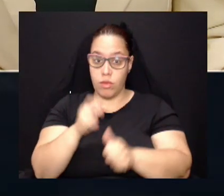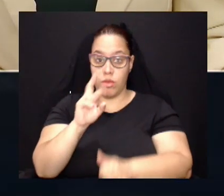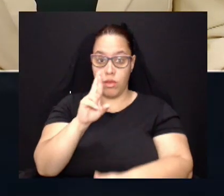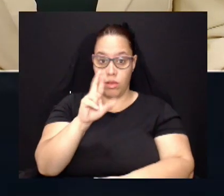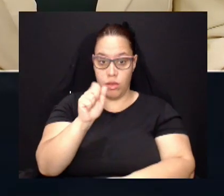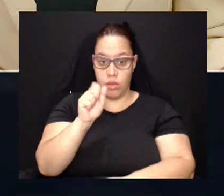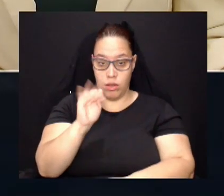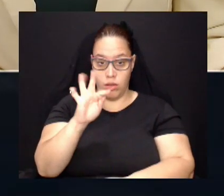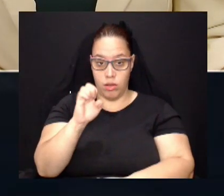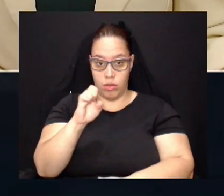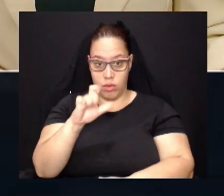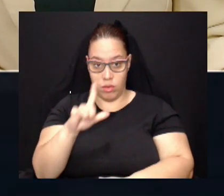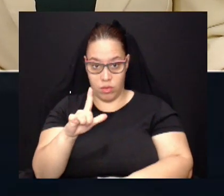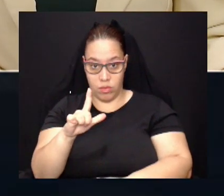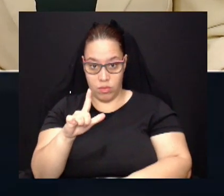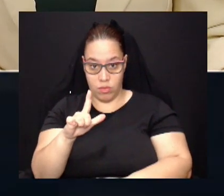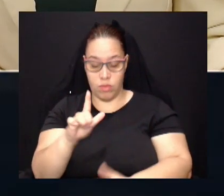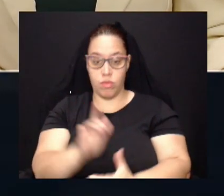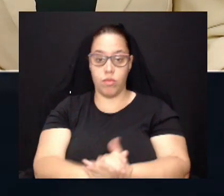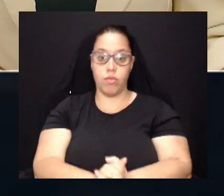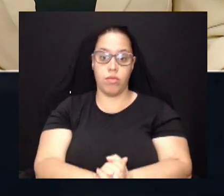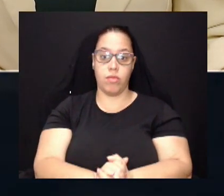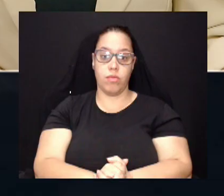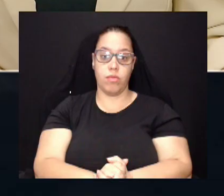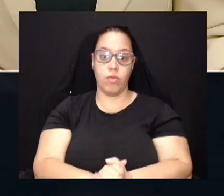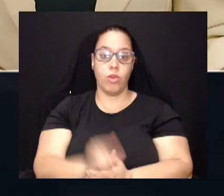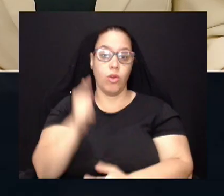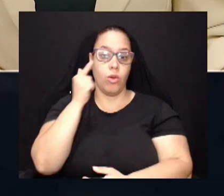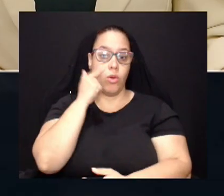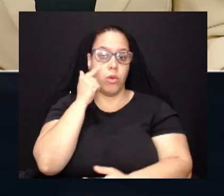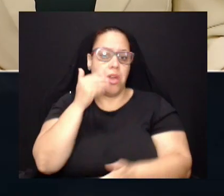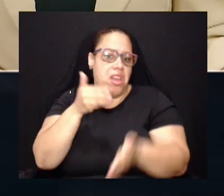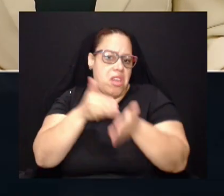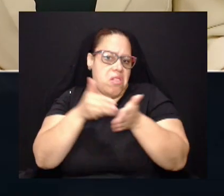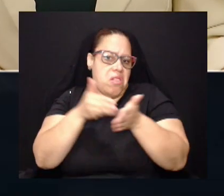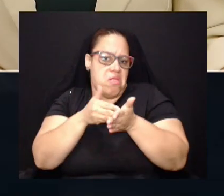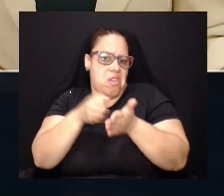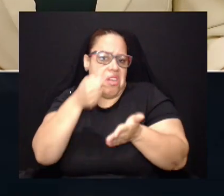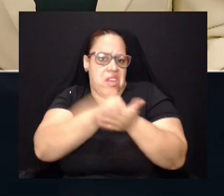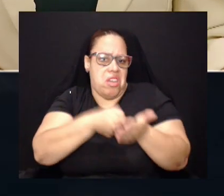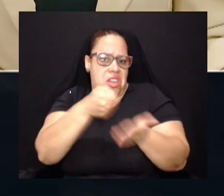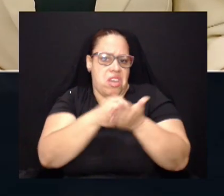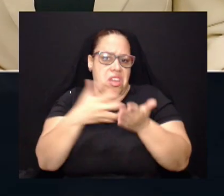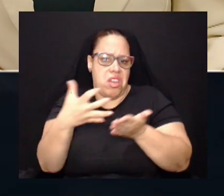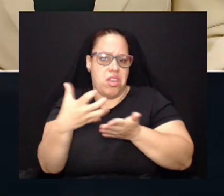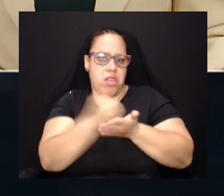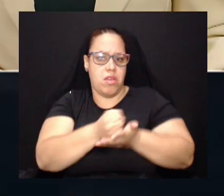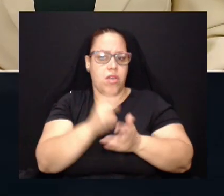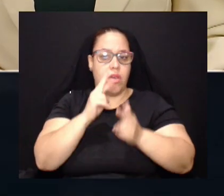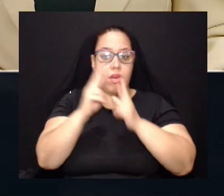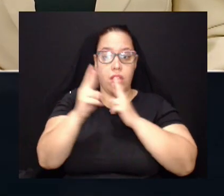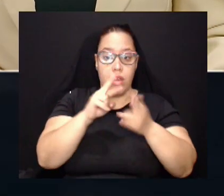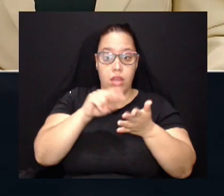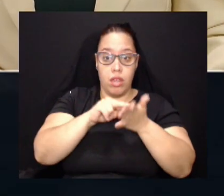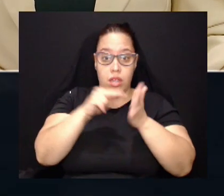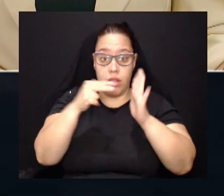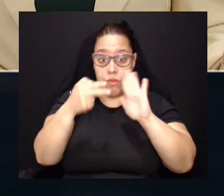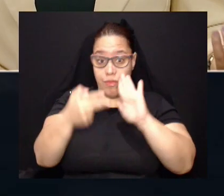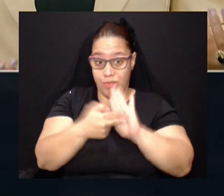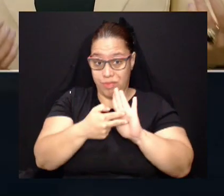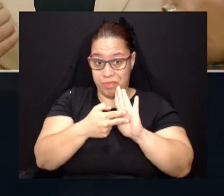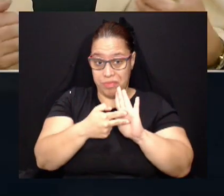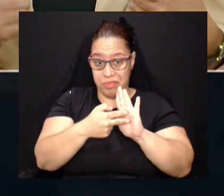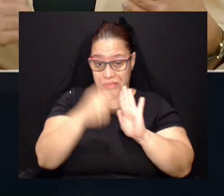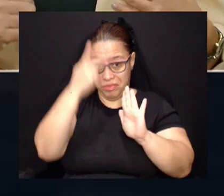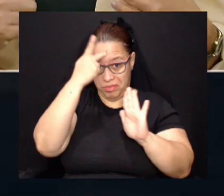gente, ele é da Vila Industrial. Ele diz assim, ó, até que ponto insistir em salvar uma relação pode significar abrir